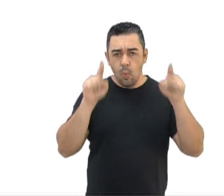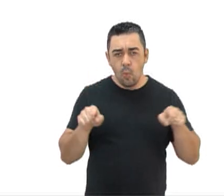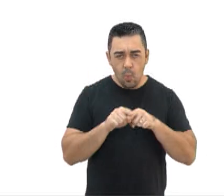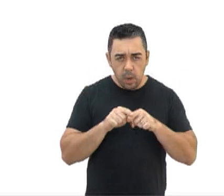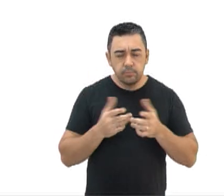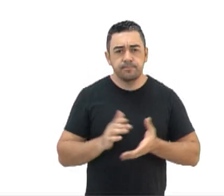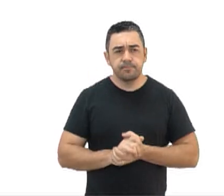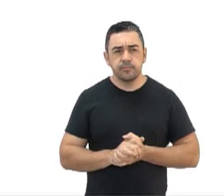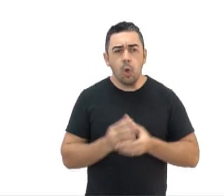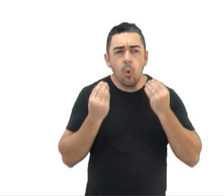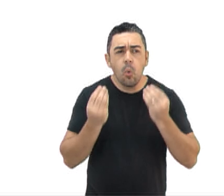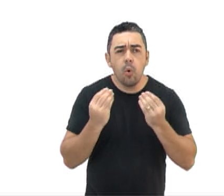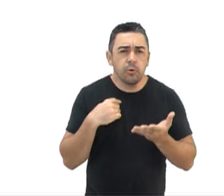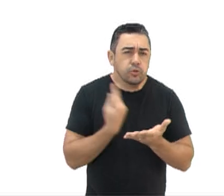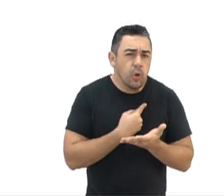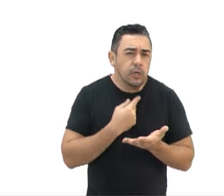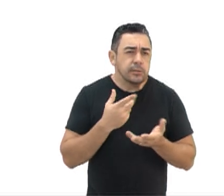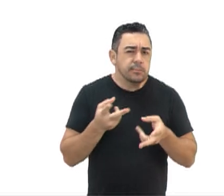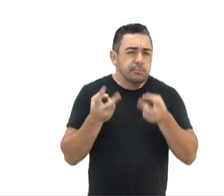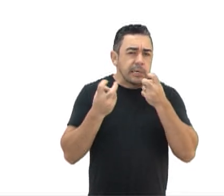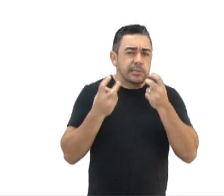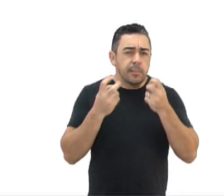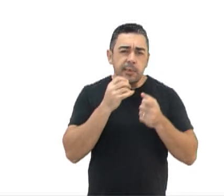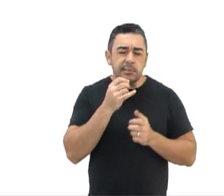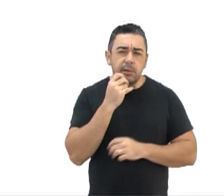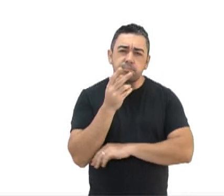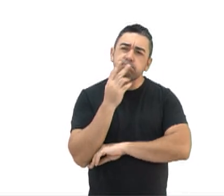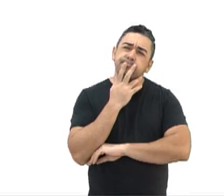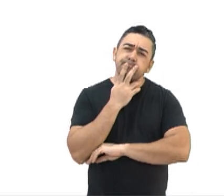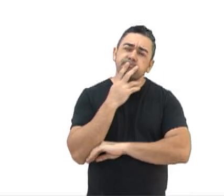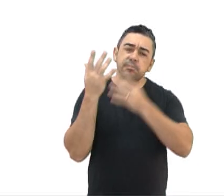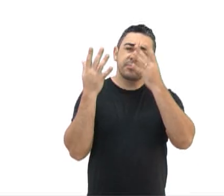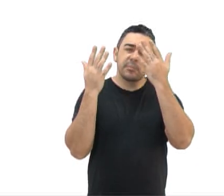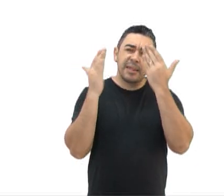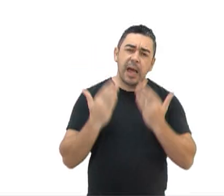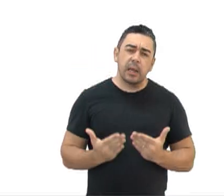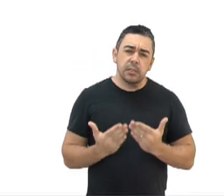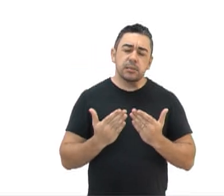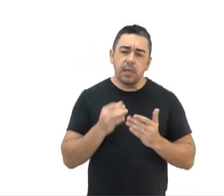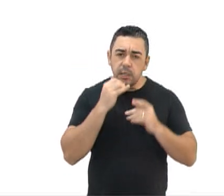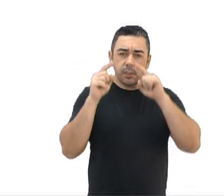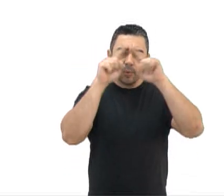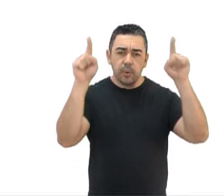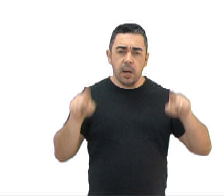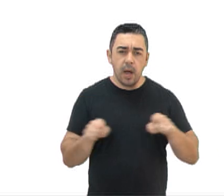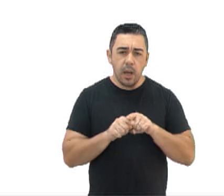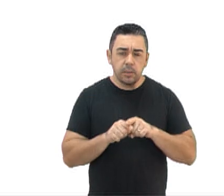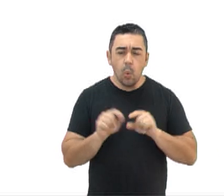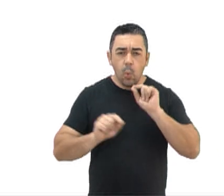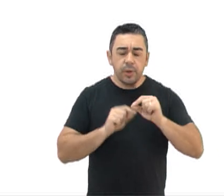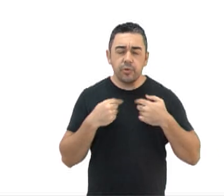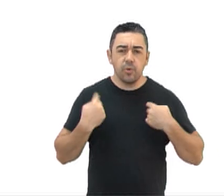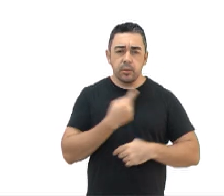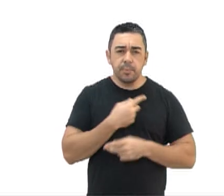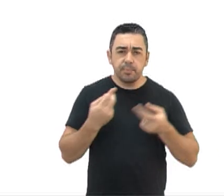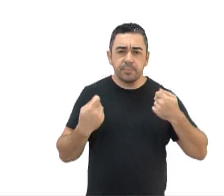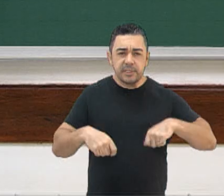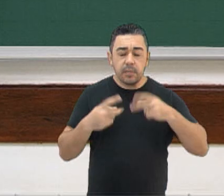Como nós podemos realizar a leitura de uma tela, de uma obra de arte? Que elementos temos que